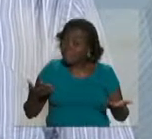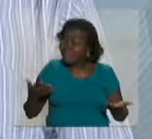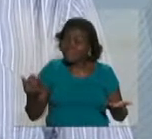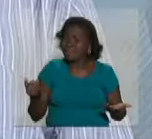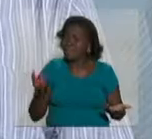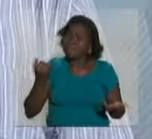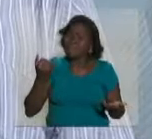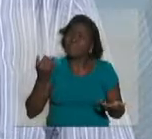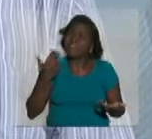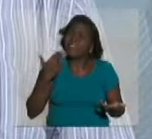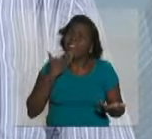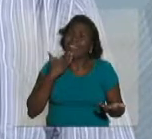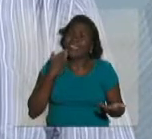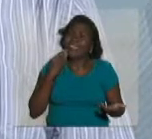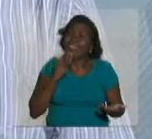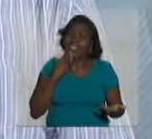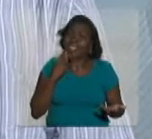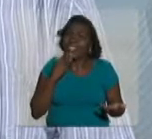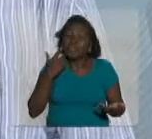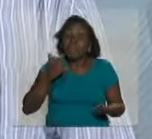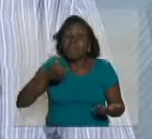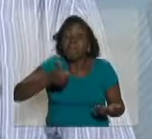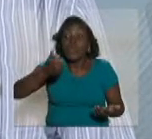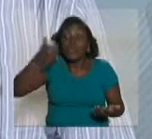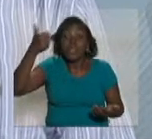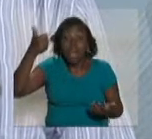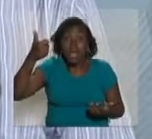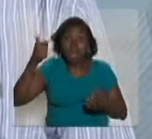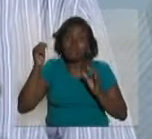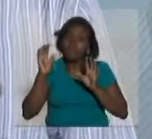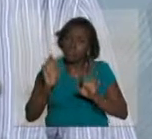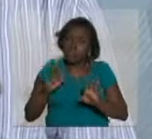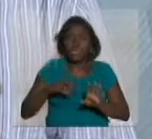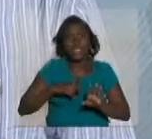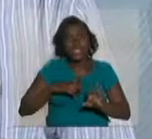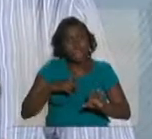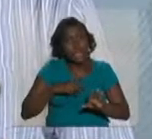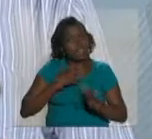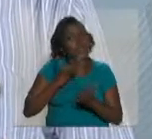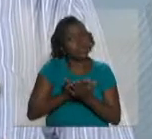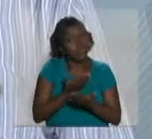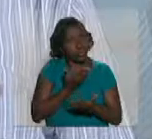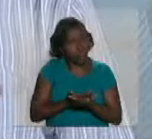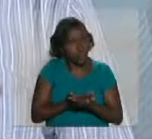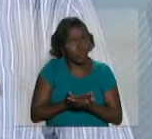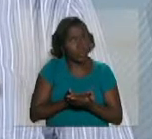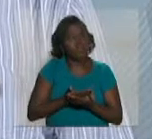notória, né? Não existe uma prioridade, embora existam estudos que